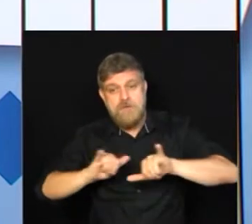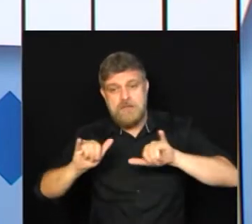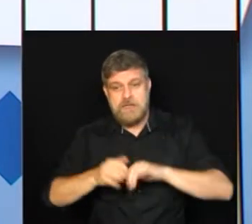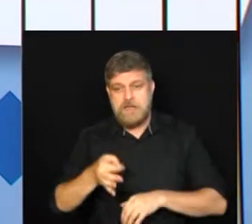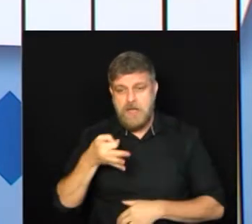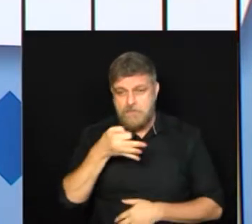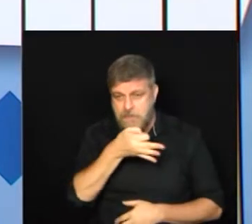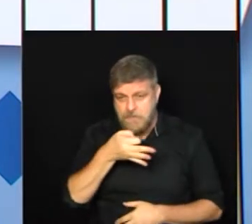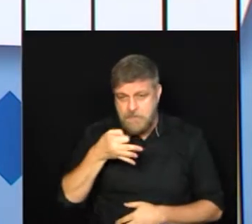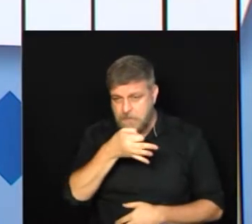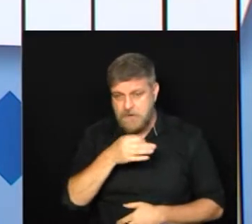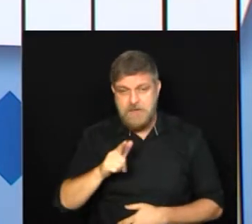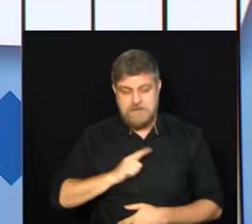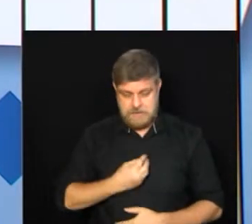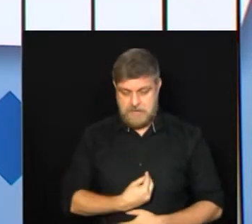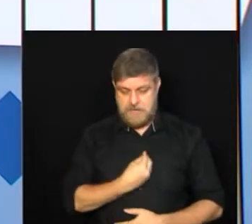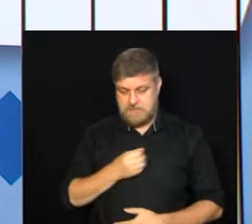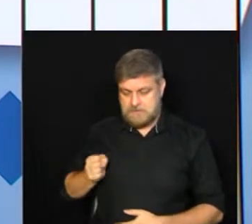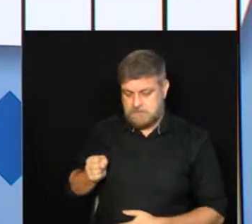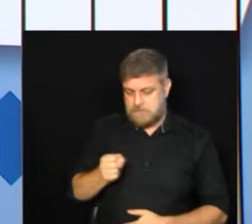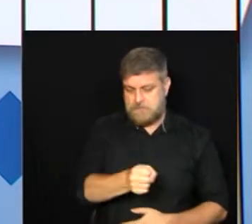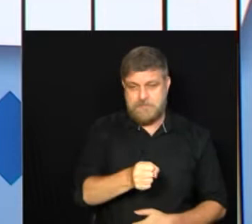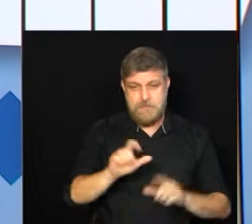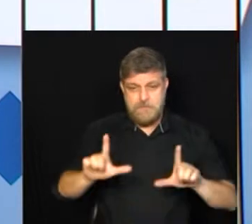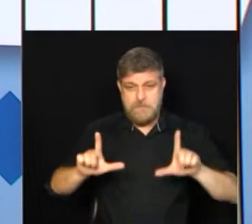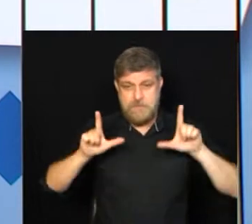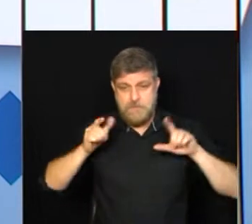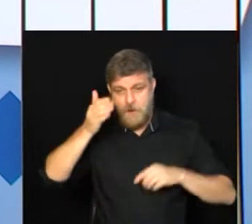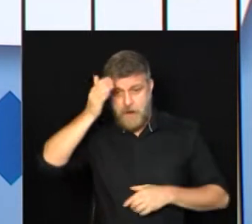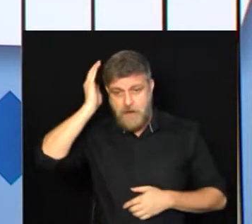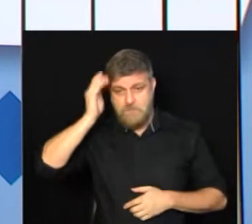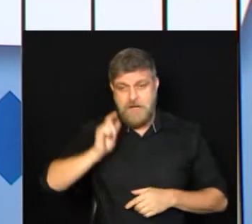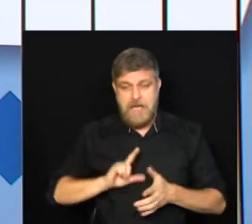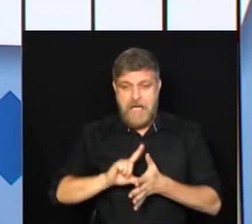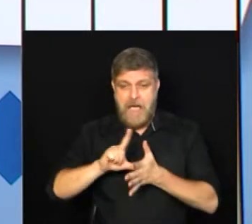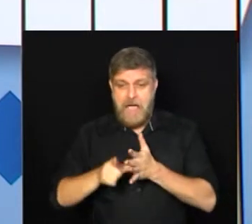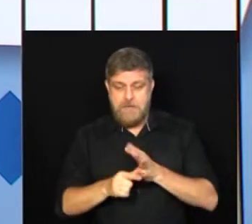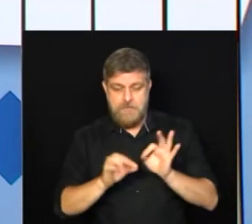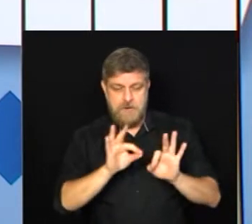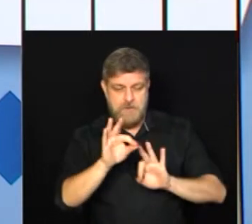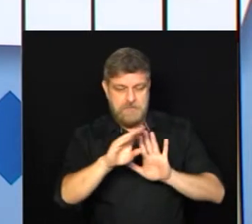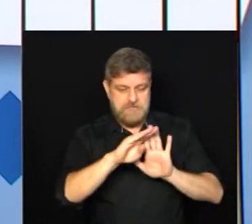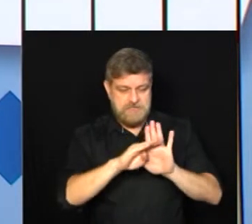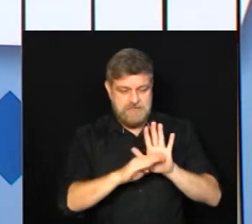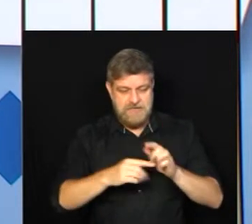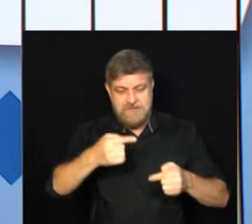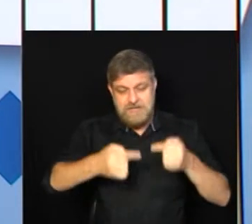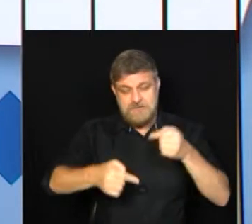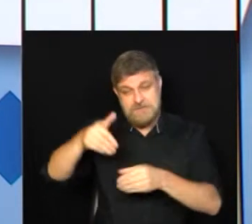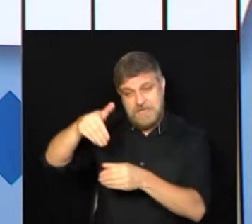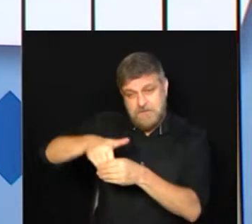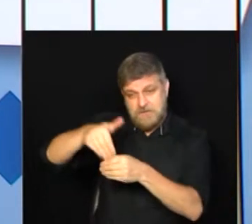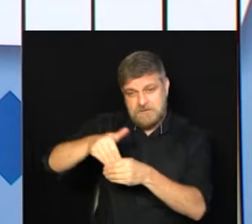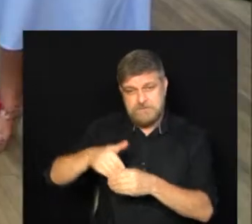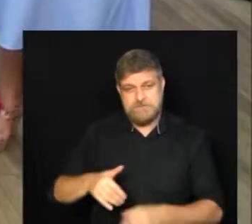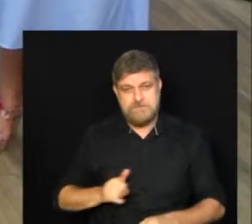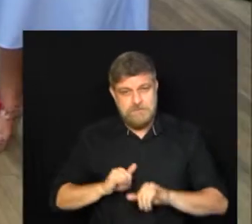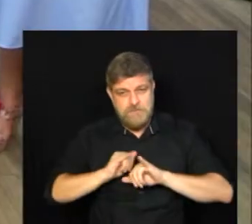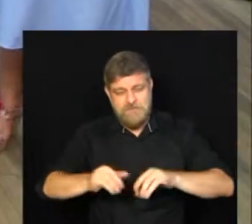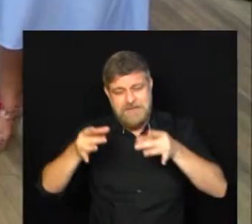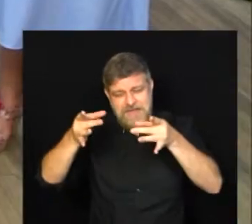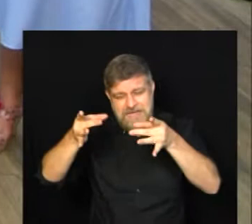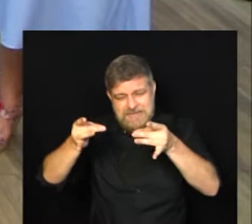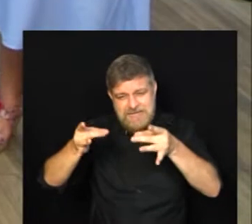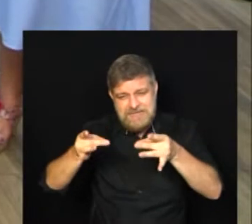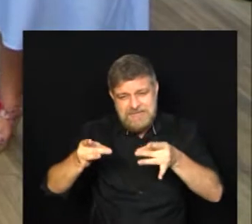vereadores, participação do prefeito e depois a discussão e votação dos projetos. Mas eu conto como será